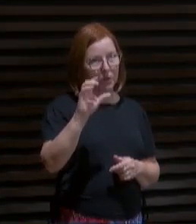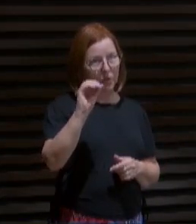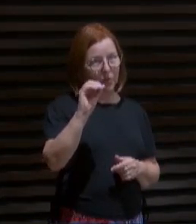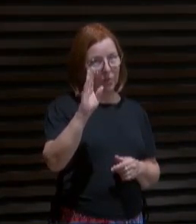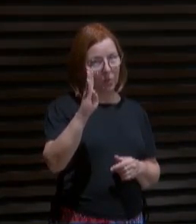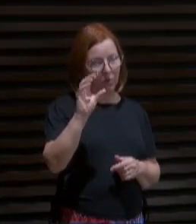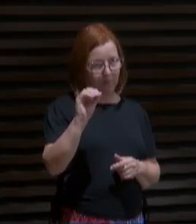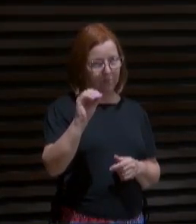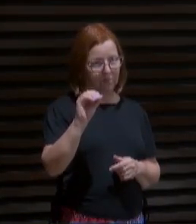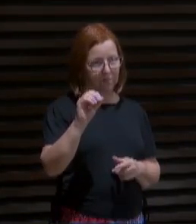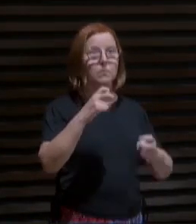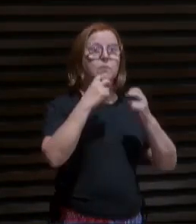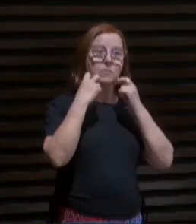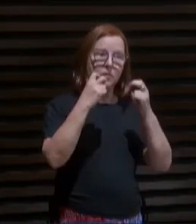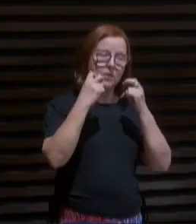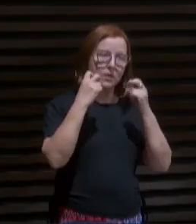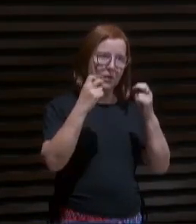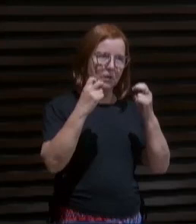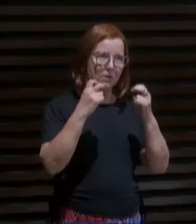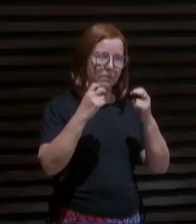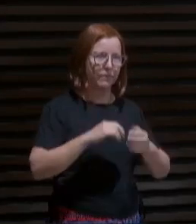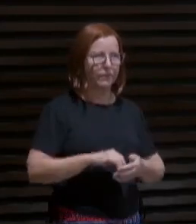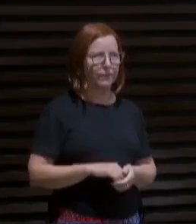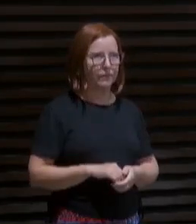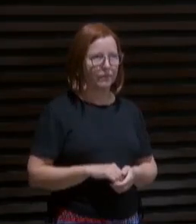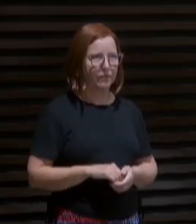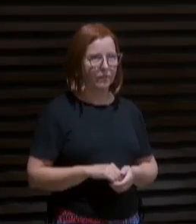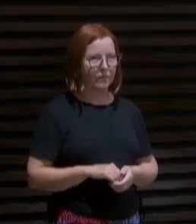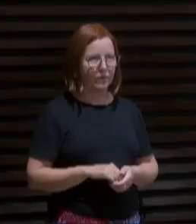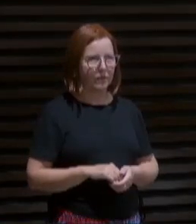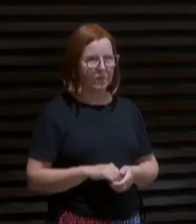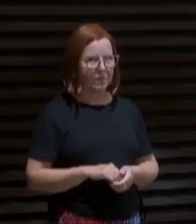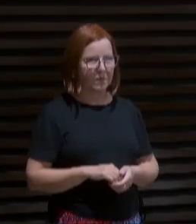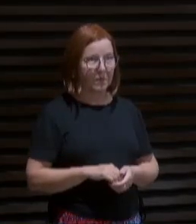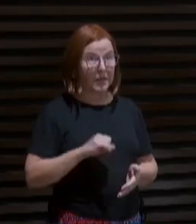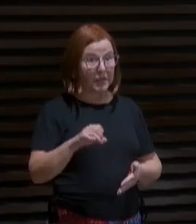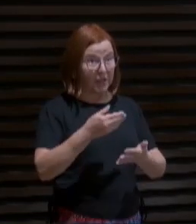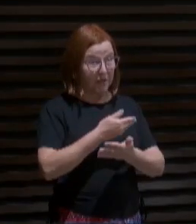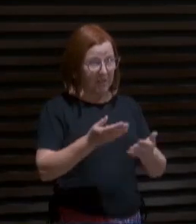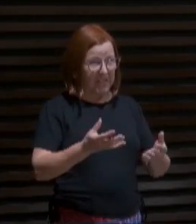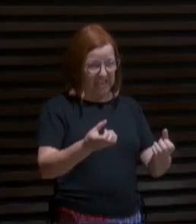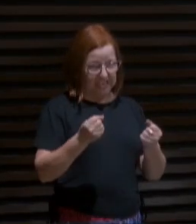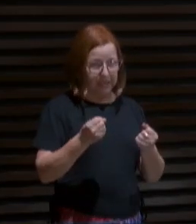É um grito. Vai comer. E você vai ver o que vai acontecer na sua alma.